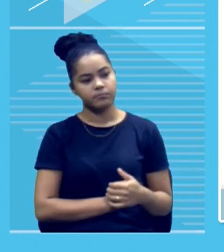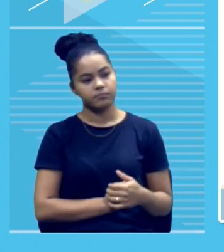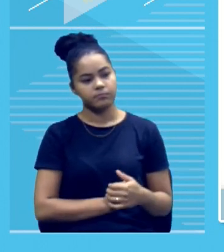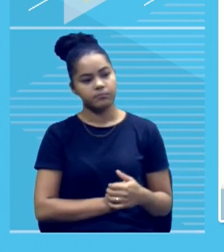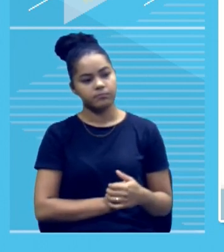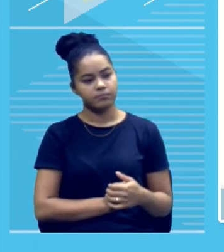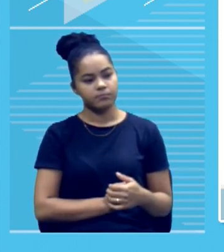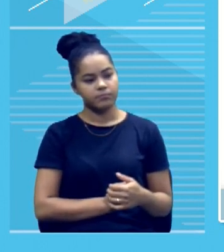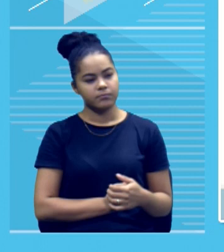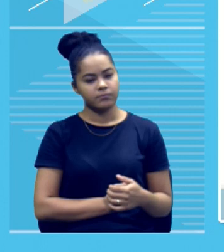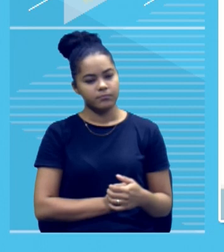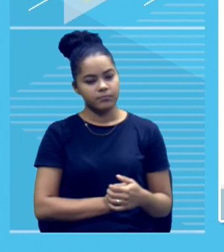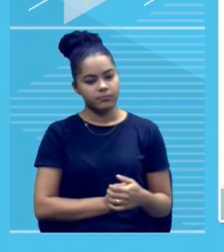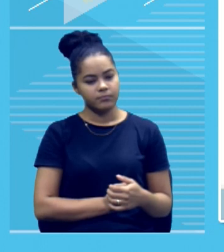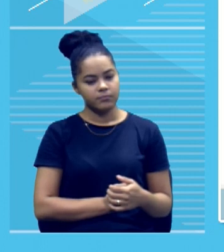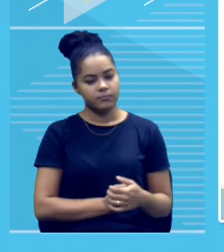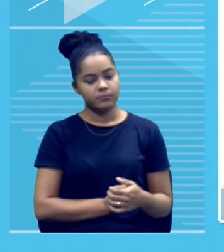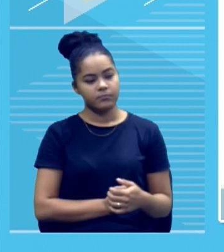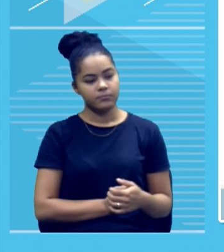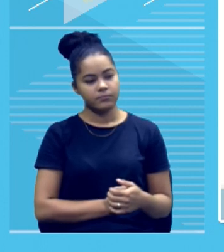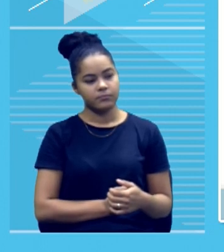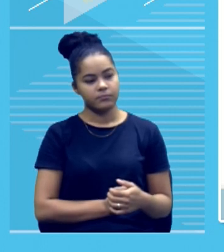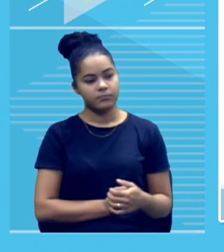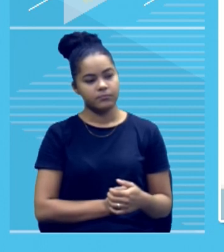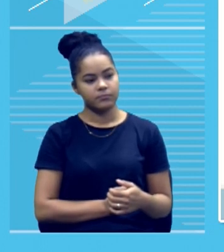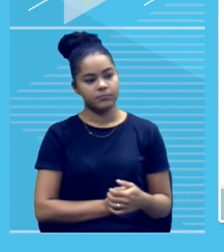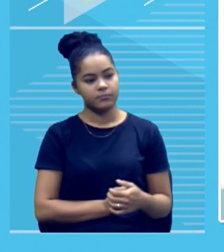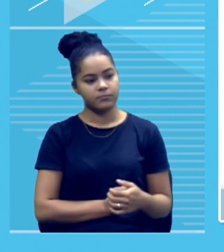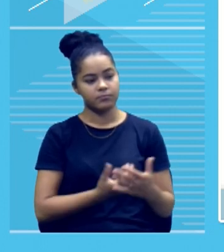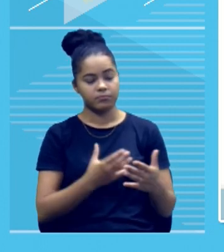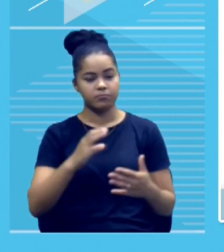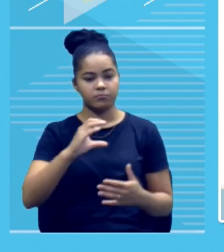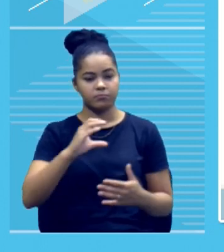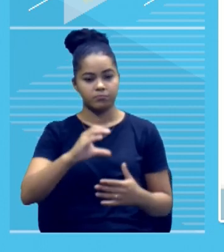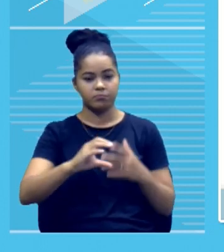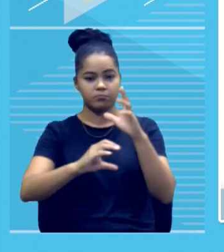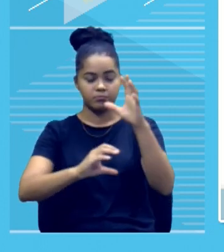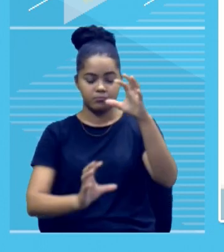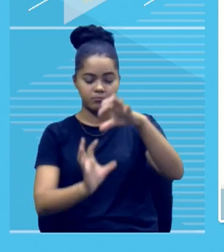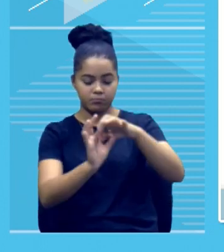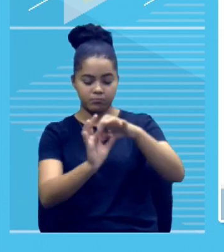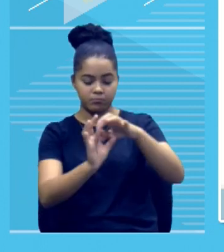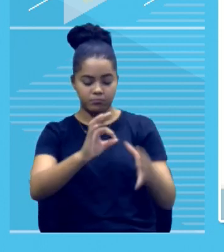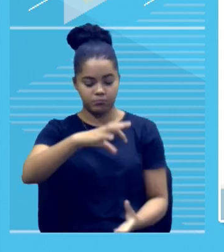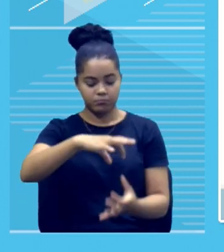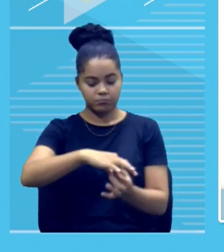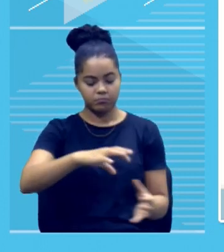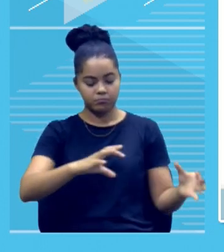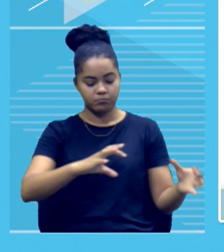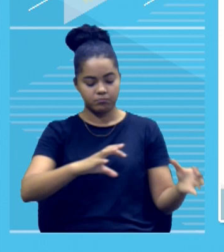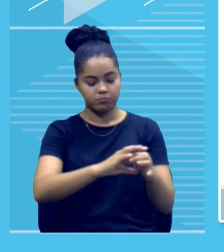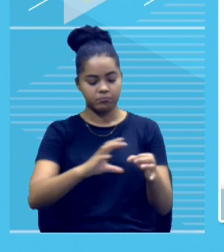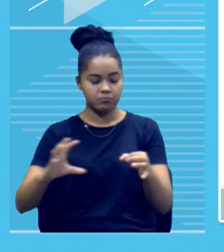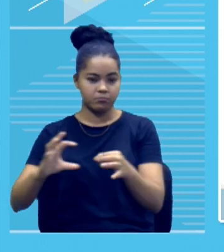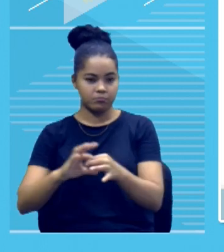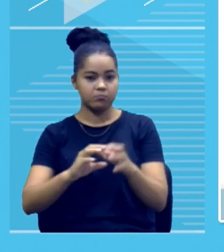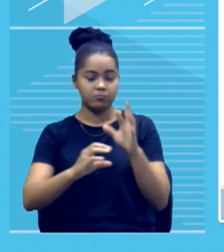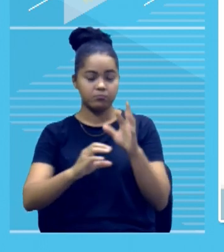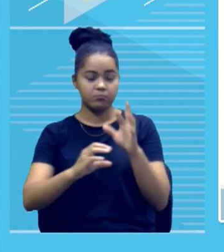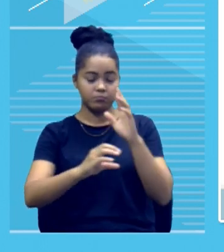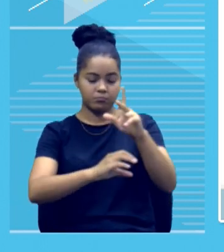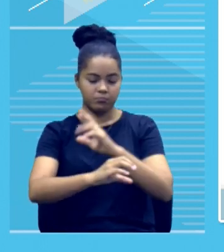certo? Aqui colocar W. Então, 4 ligantes diferentes entre si. Está representado aqui, inclusive, tá?